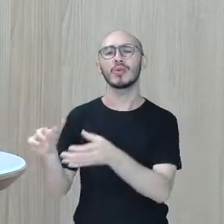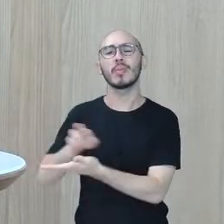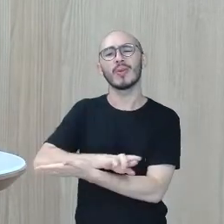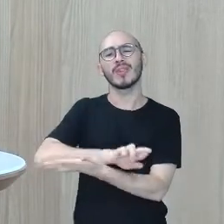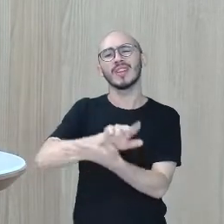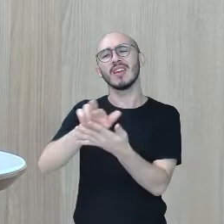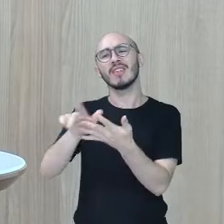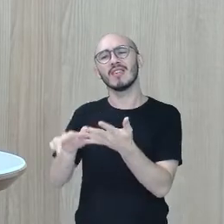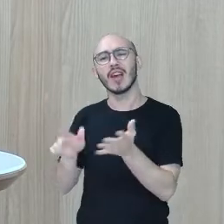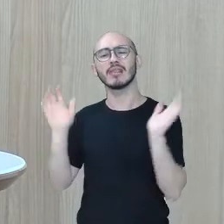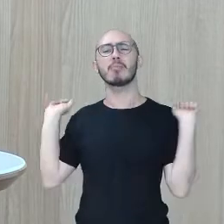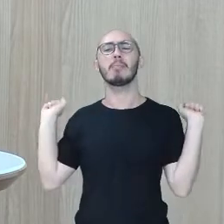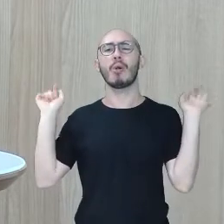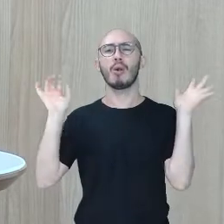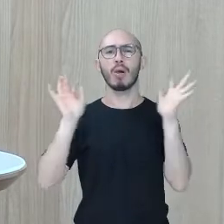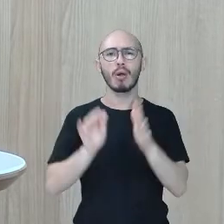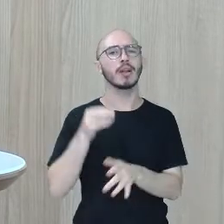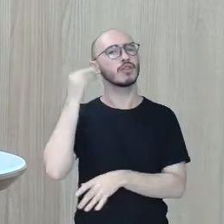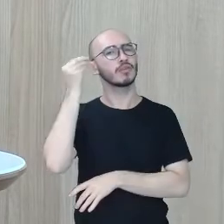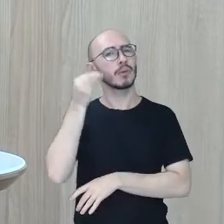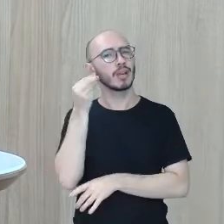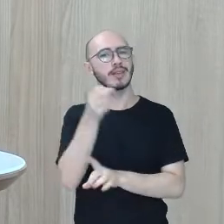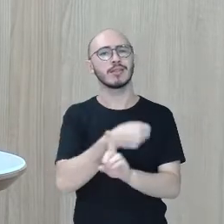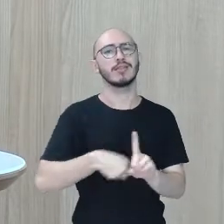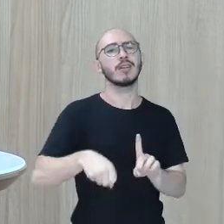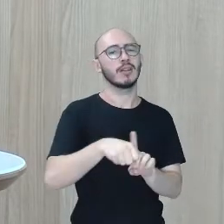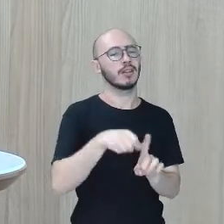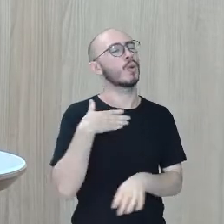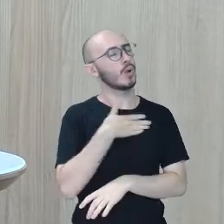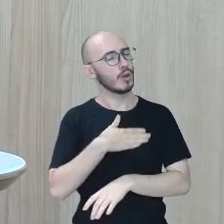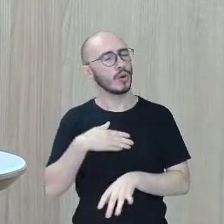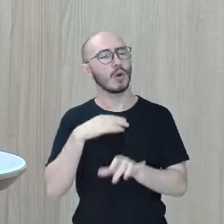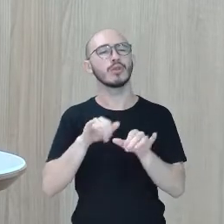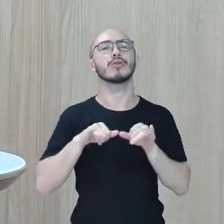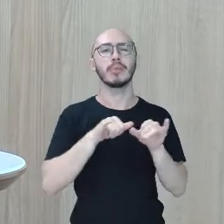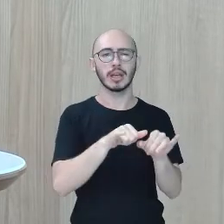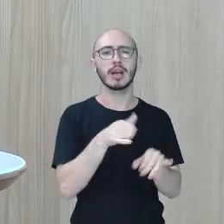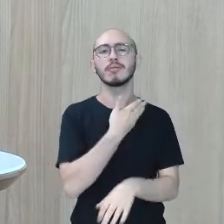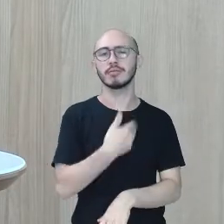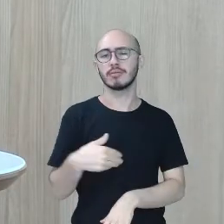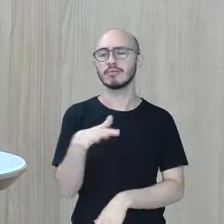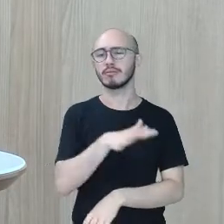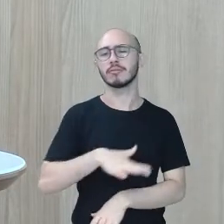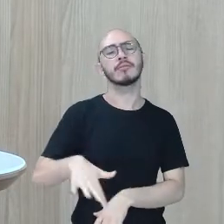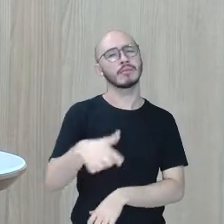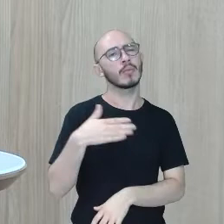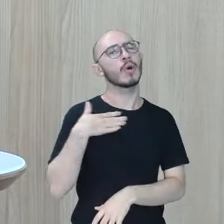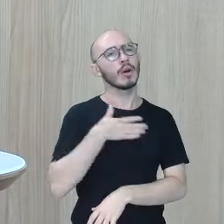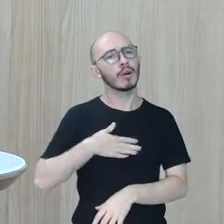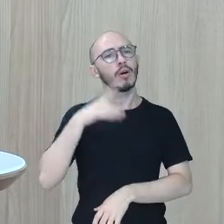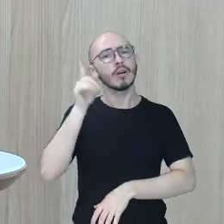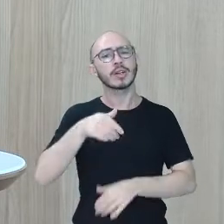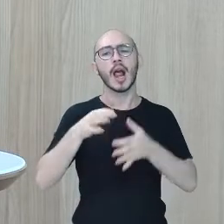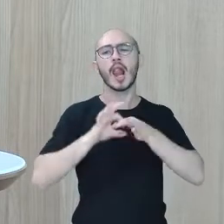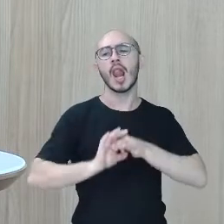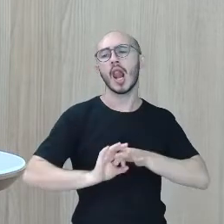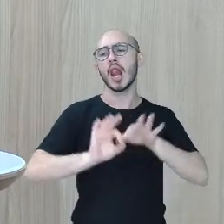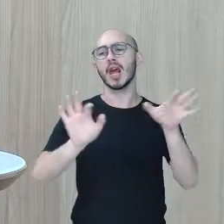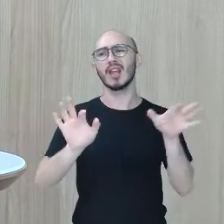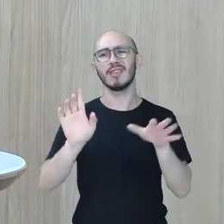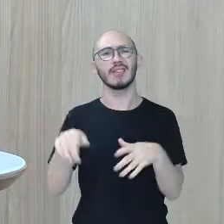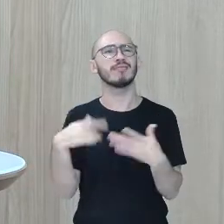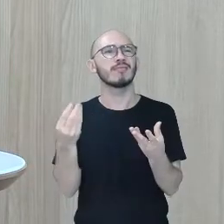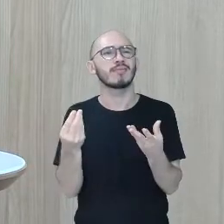aberto, né, à experiência daquela sociedade. Então, eu gosto muito da ideia do mercado público, justamente isso, por ser muito mais aberto do que um mercado